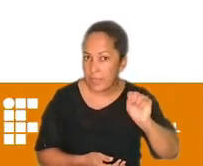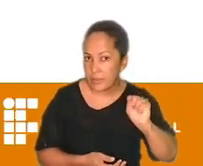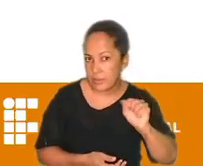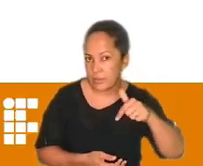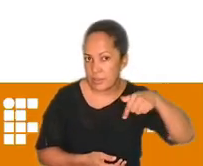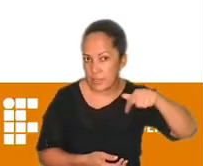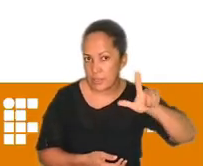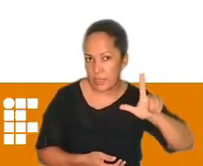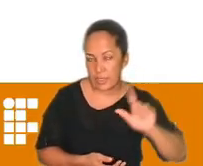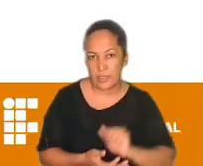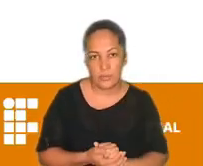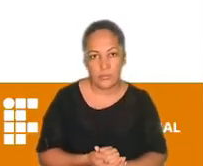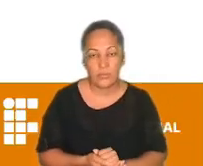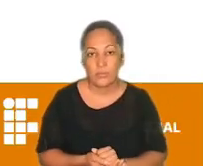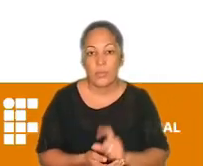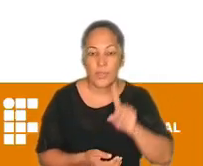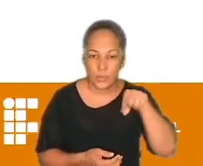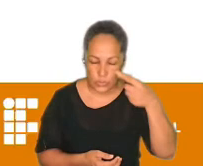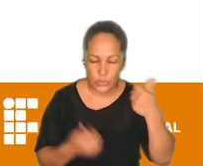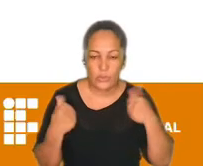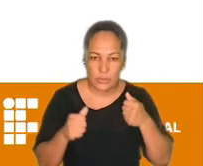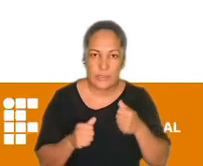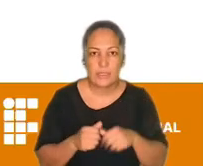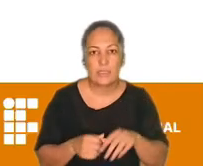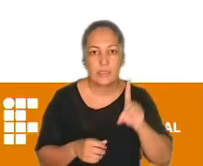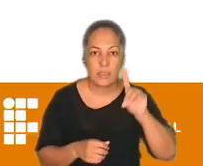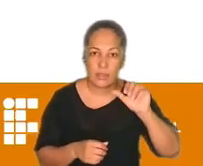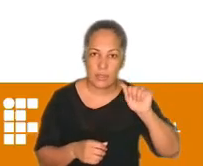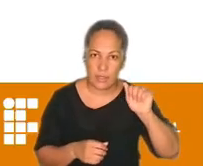esses dois, o restante tem aspas. Data tem aspas simples.